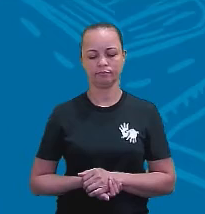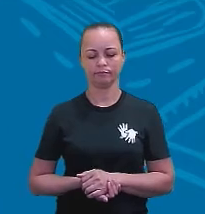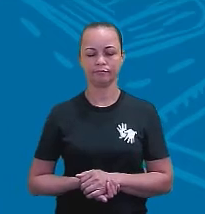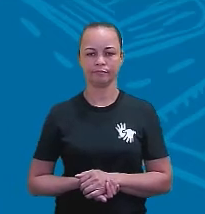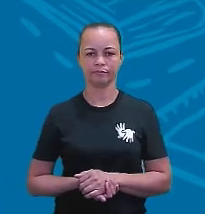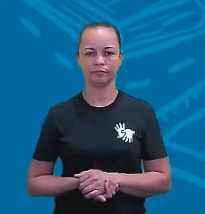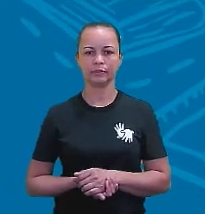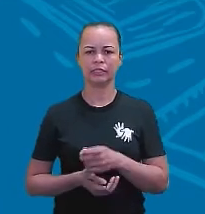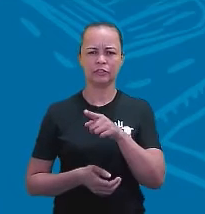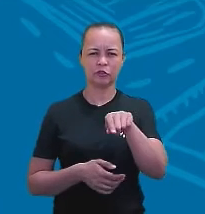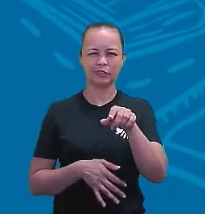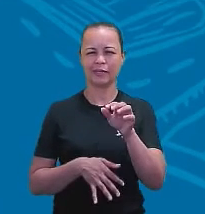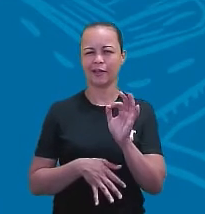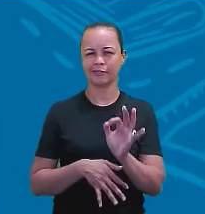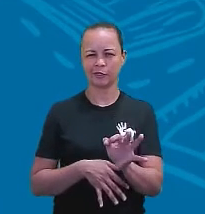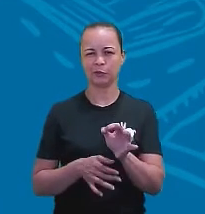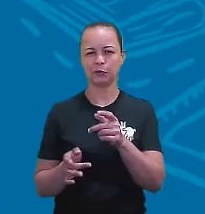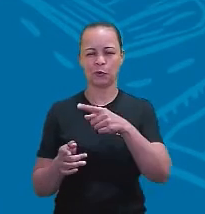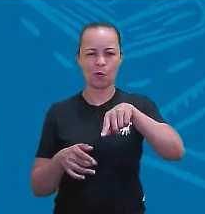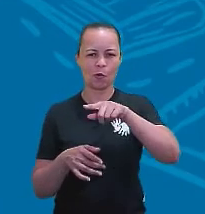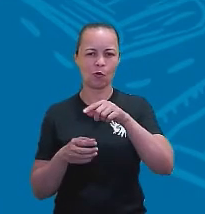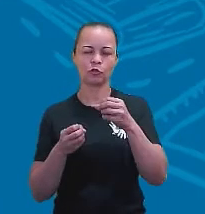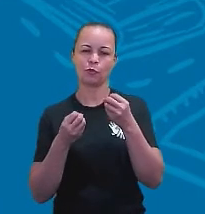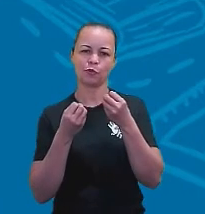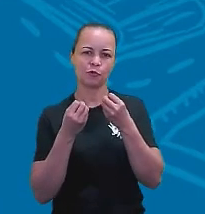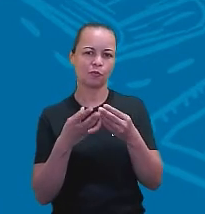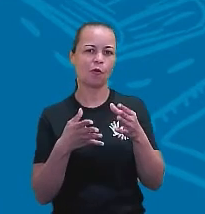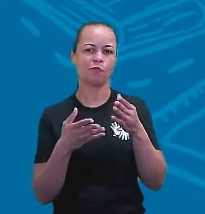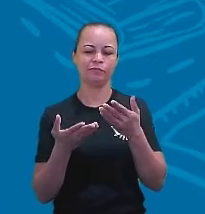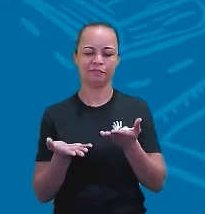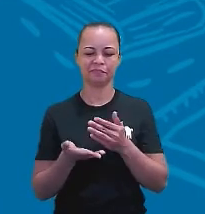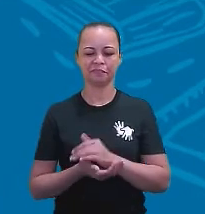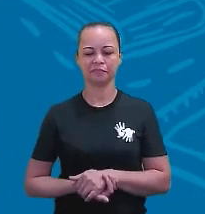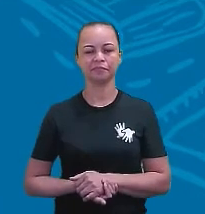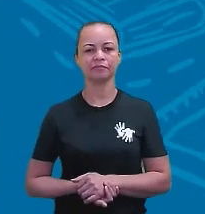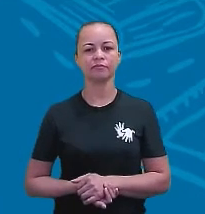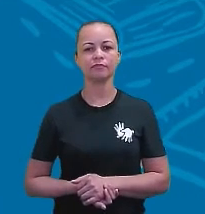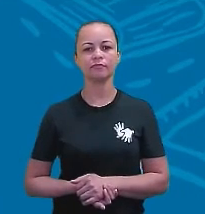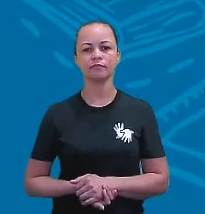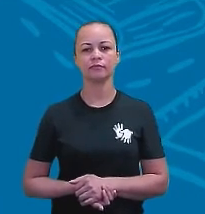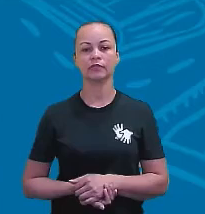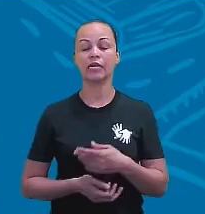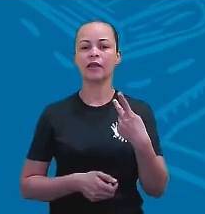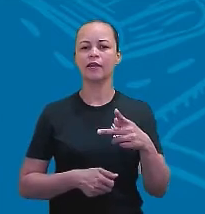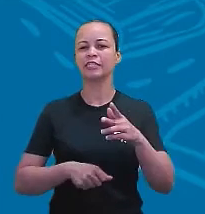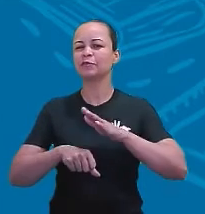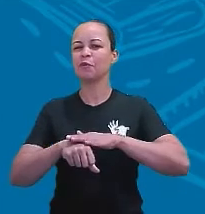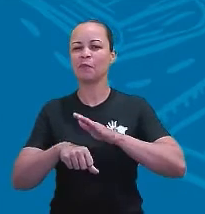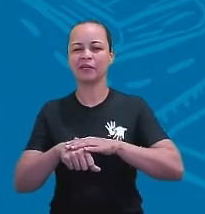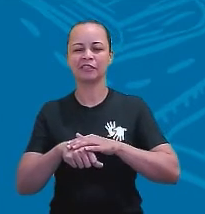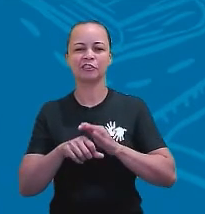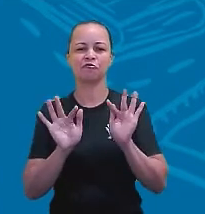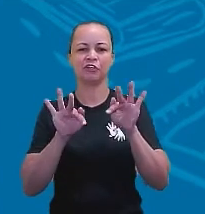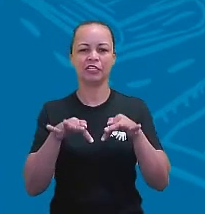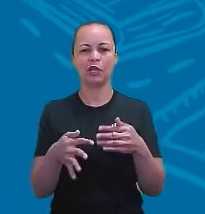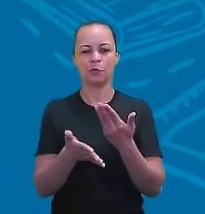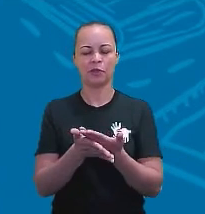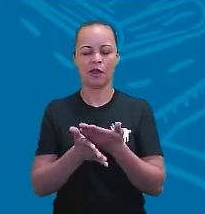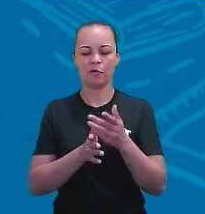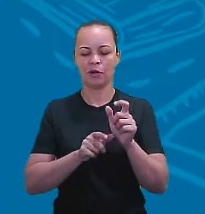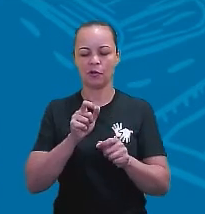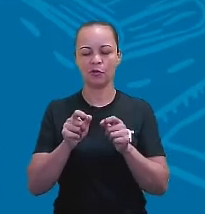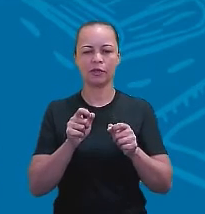Certinho? Então, quem acertou? Wonderful, maravilhoso. Agora, esse momentinho final da aula, eu deixo para vocês o quê? A